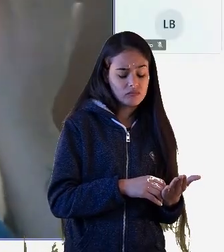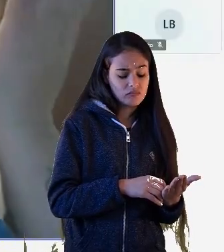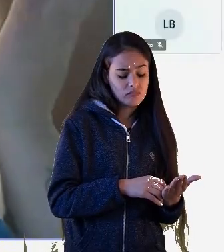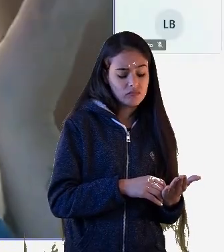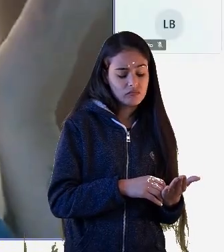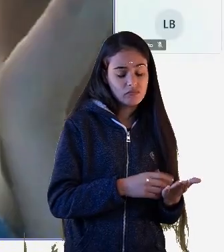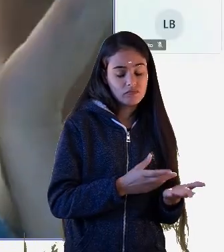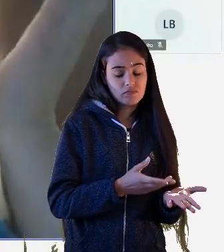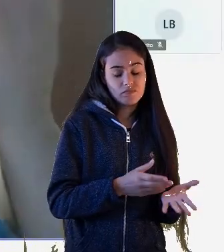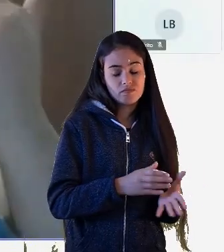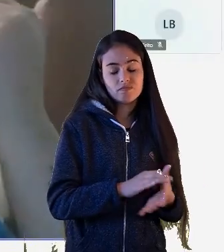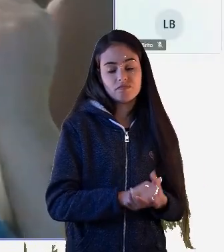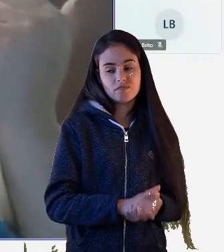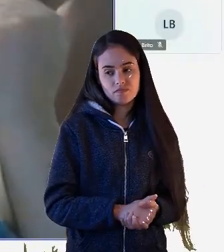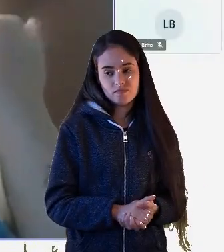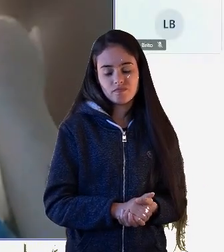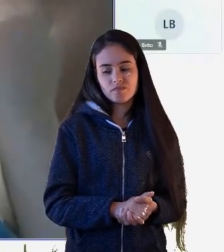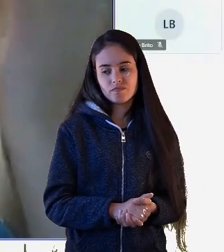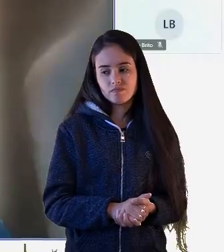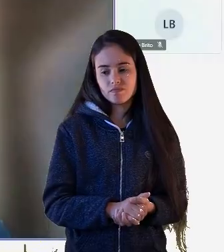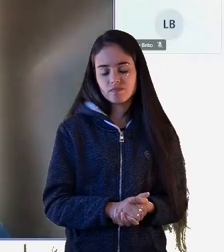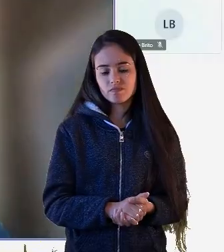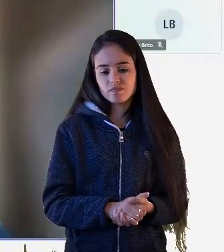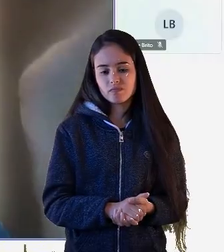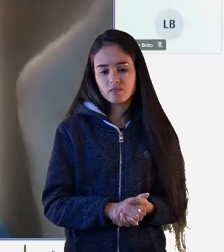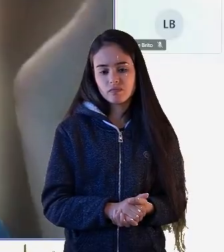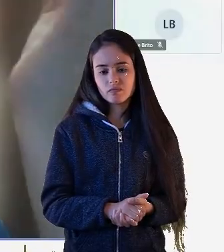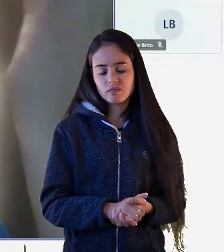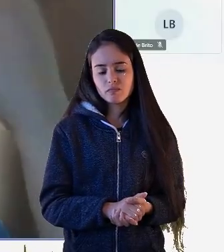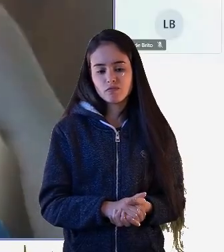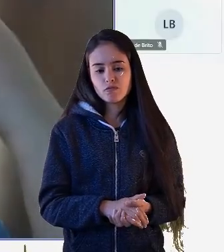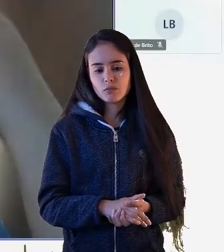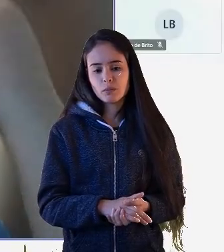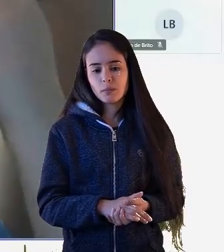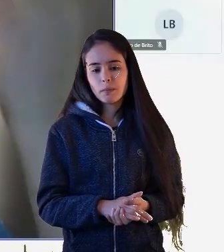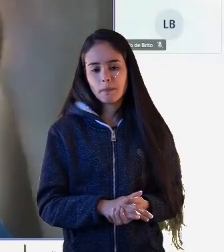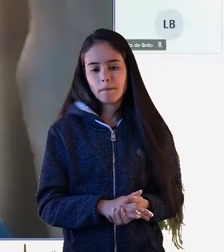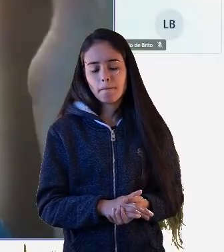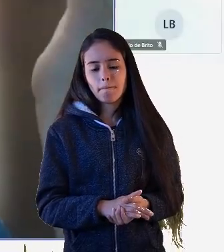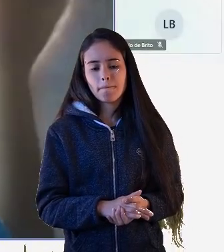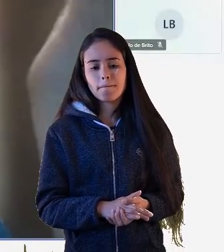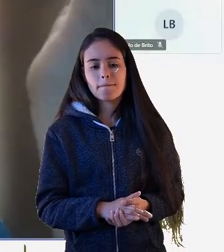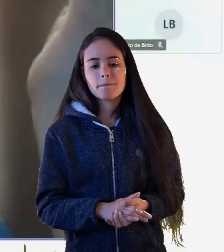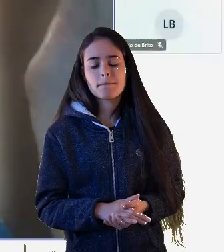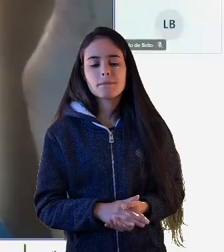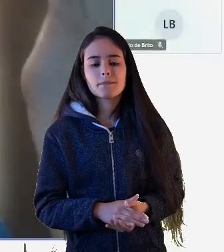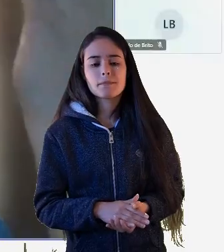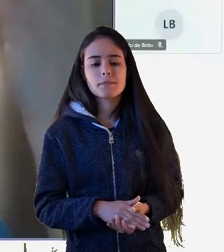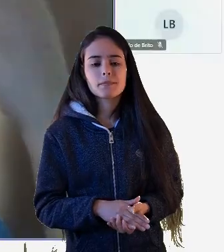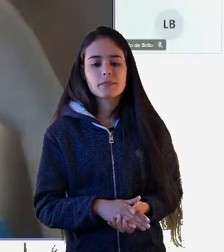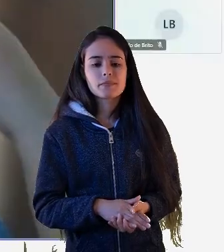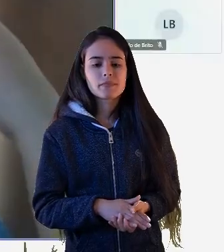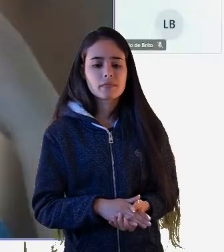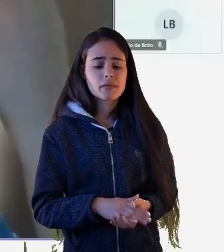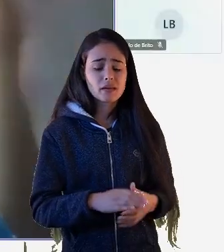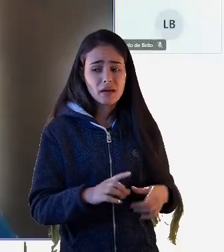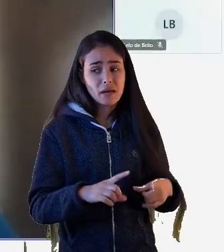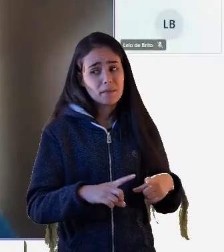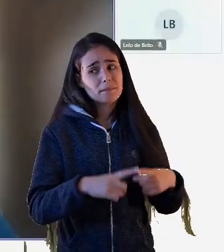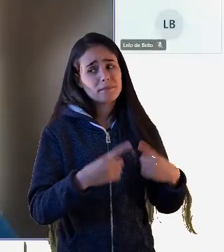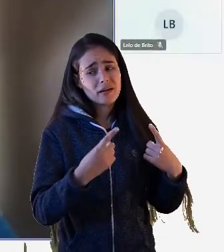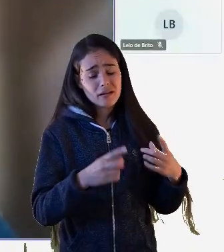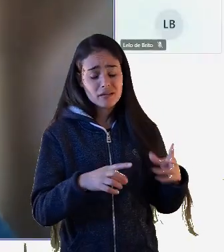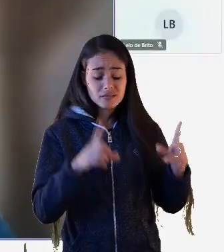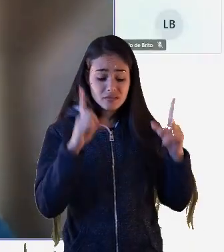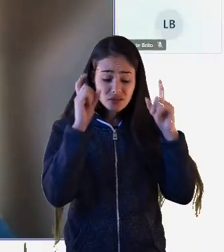Muita gente branca se passando por gente preta e parda. Então começaram a forjar, né? E a fraudar